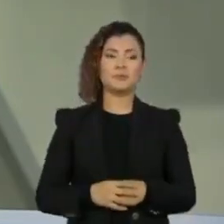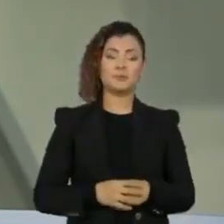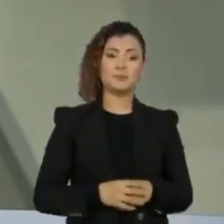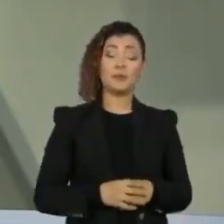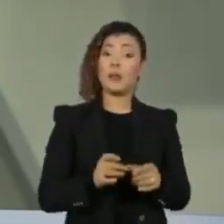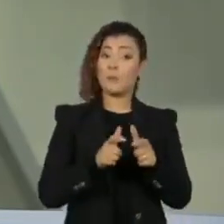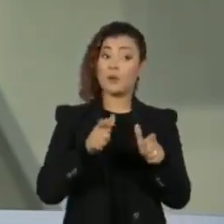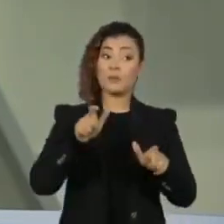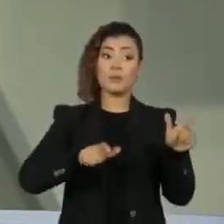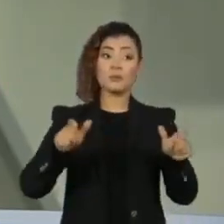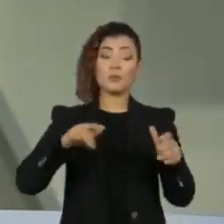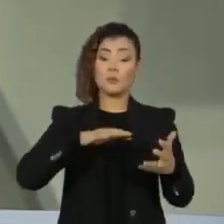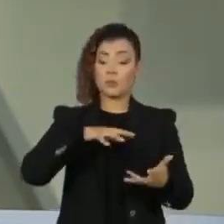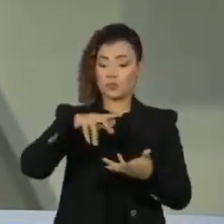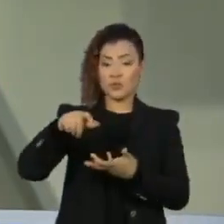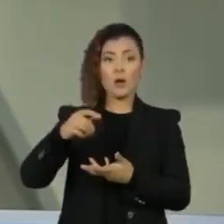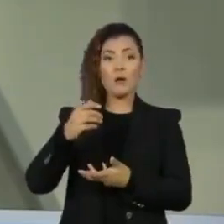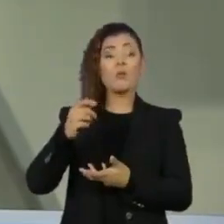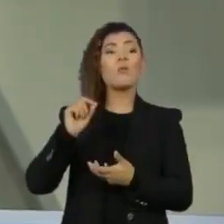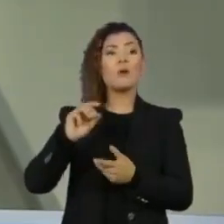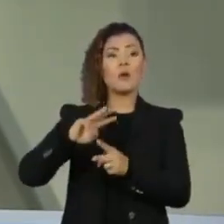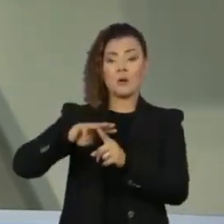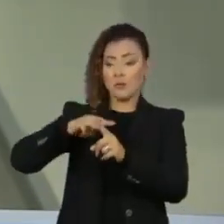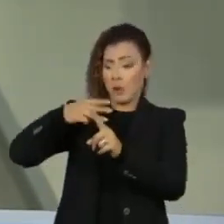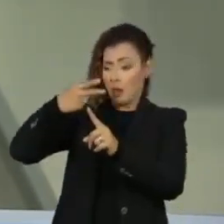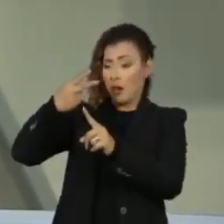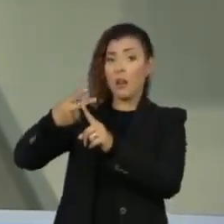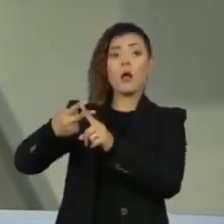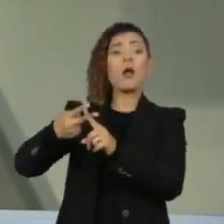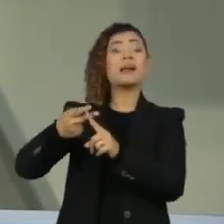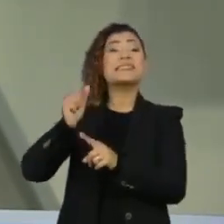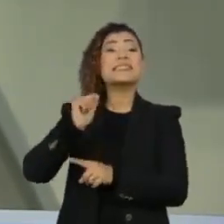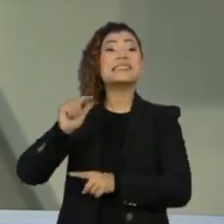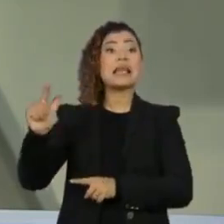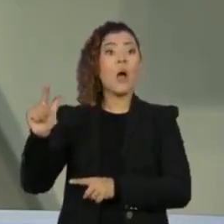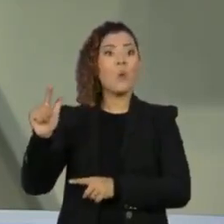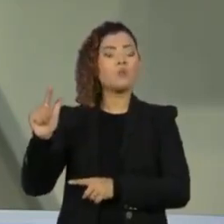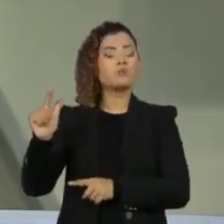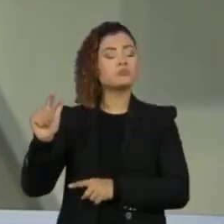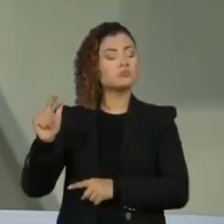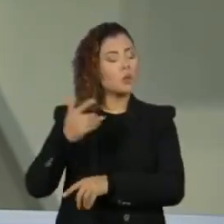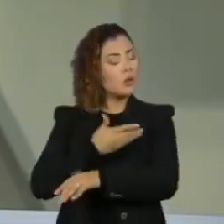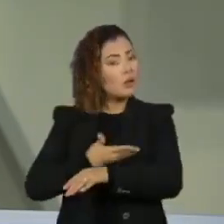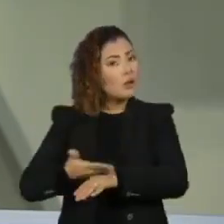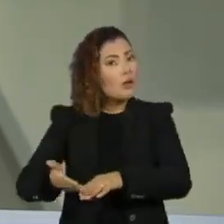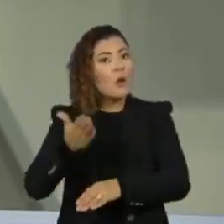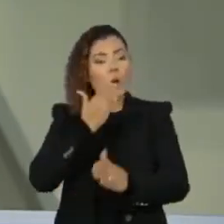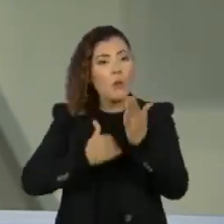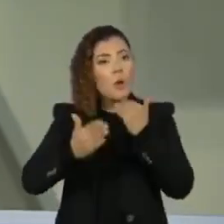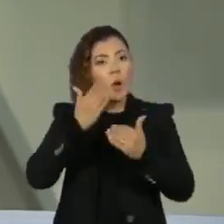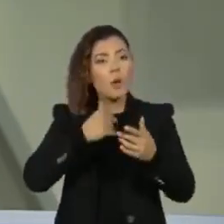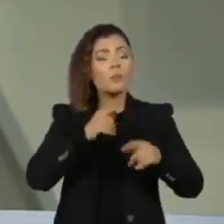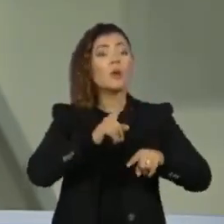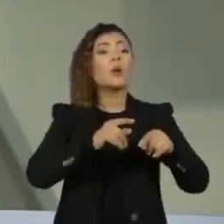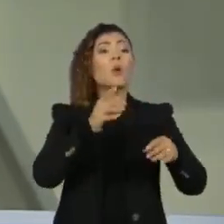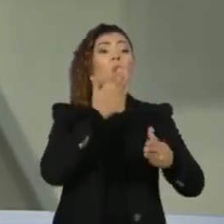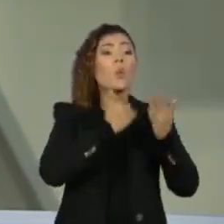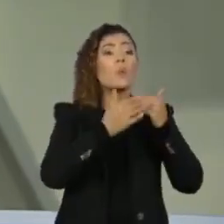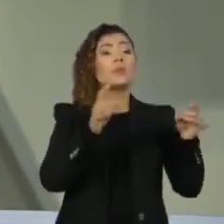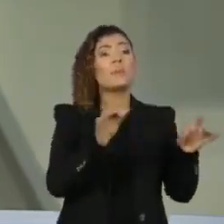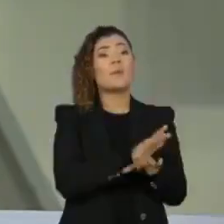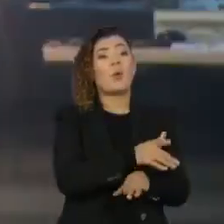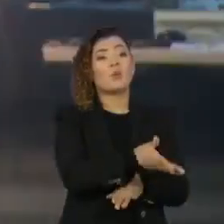A maioria da população mundial consome o dobro da quantidade de sal recomendada. O hábito de comer alimentos industrializados é um